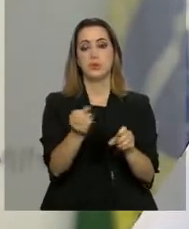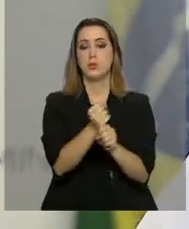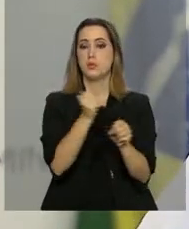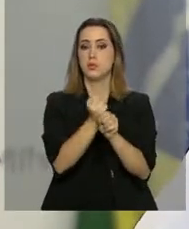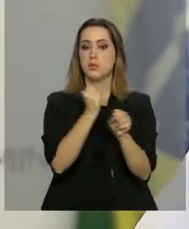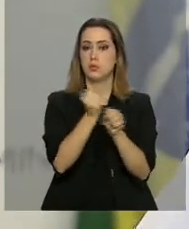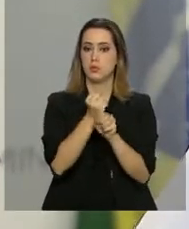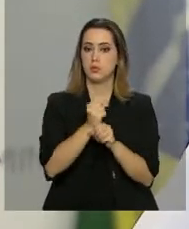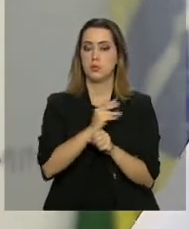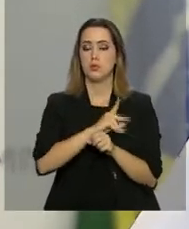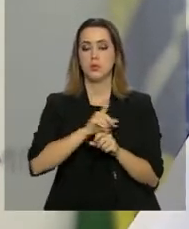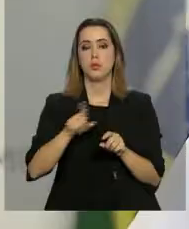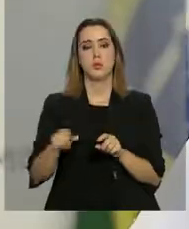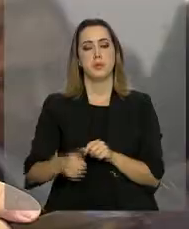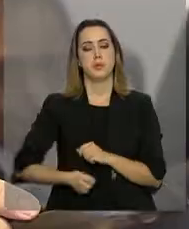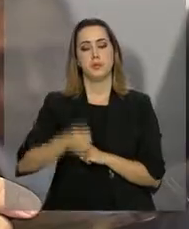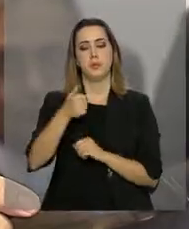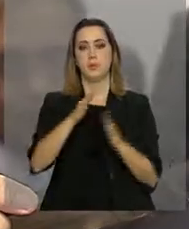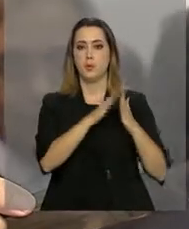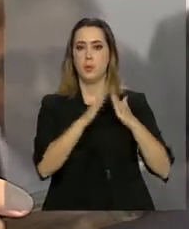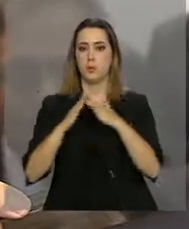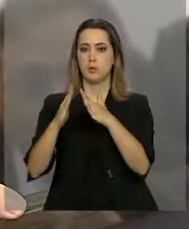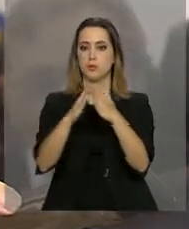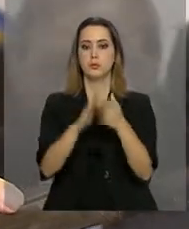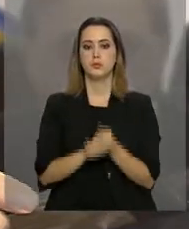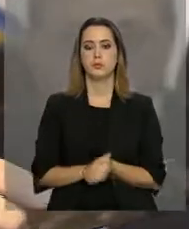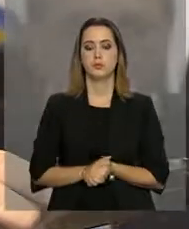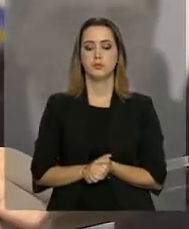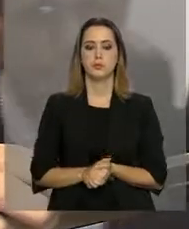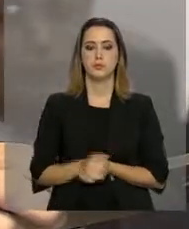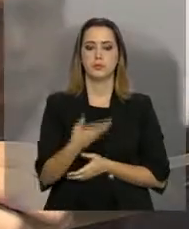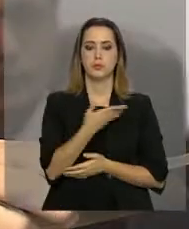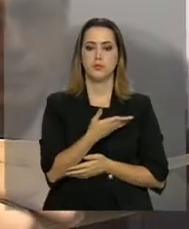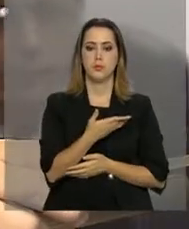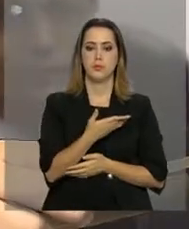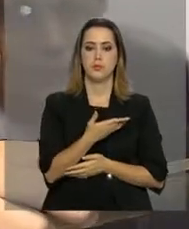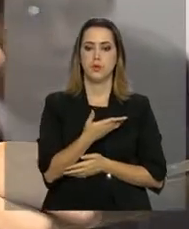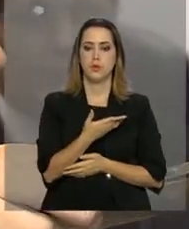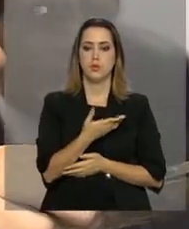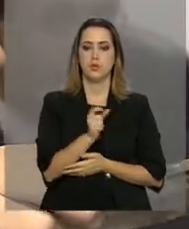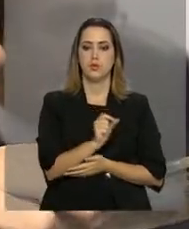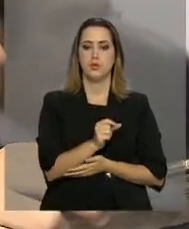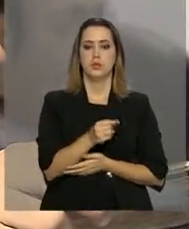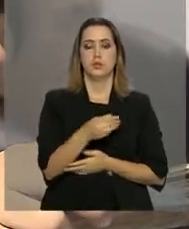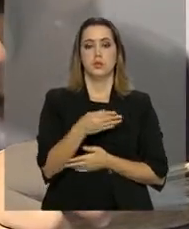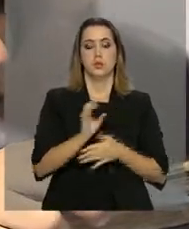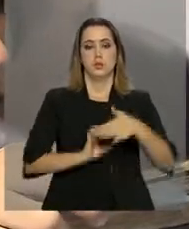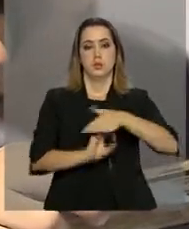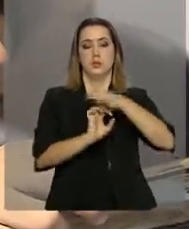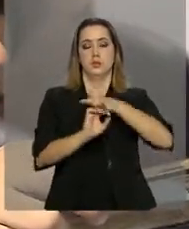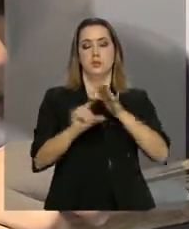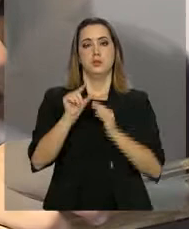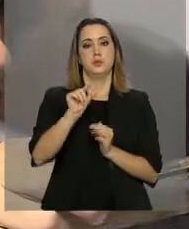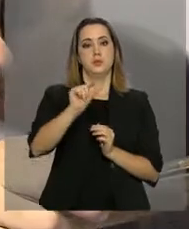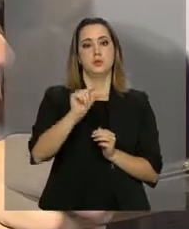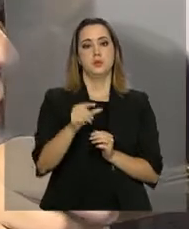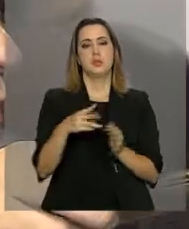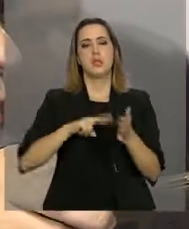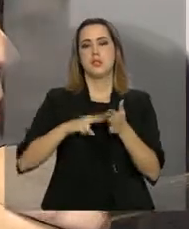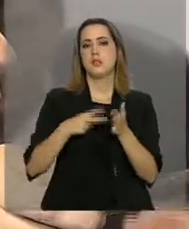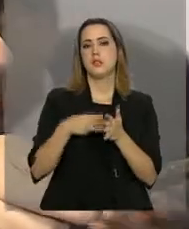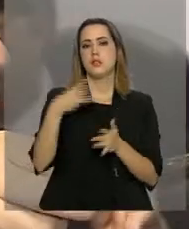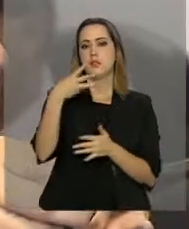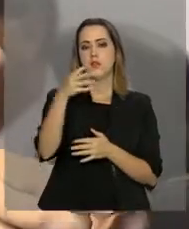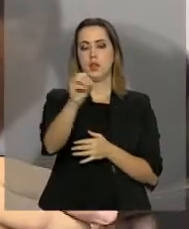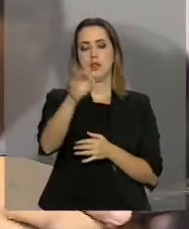e manter a qualidade das casas os pequenos construtores correspondem quase 30% do do programa